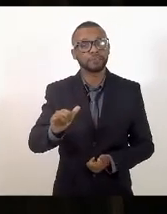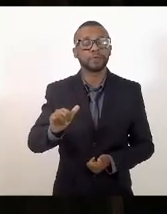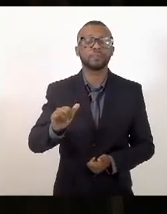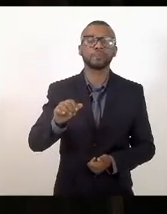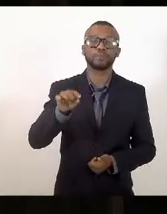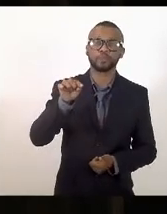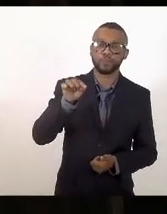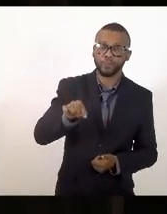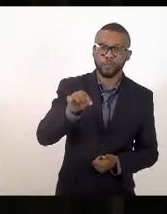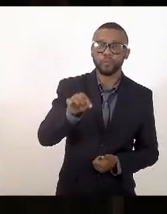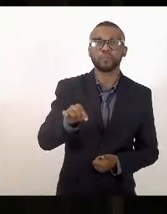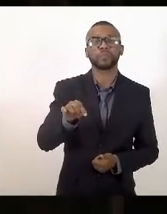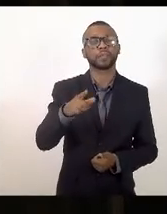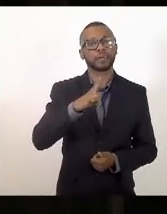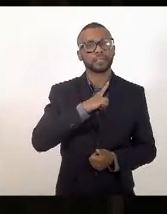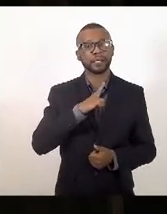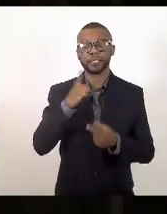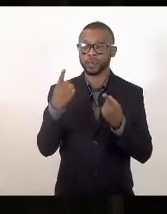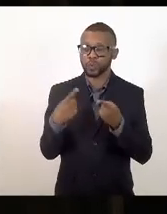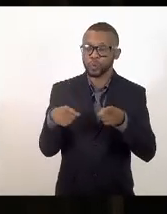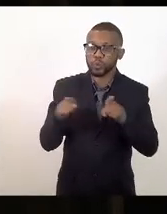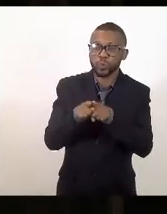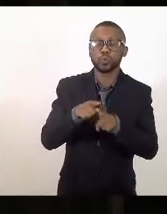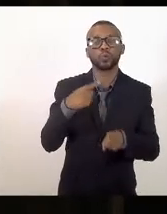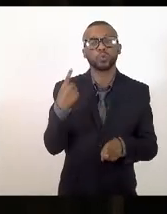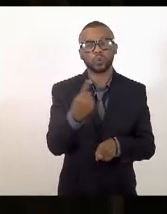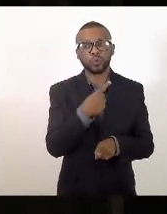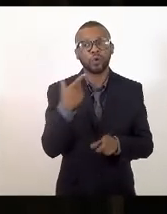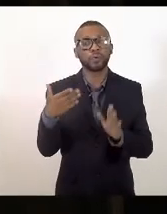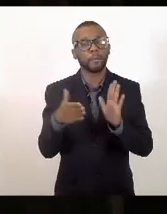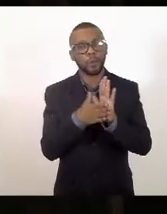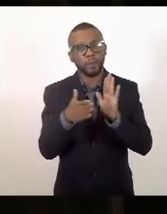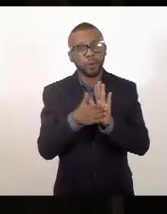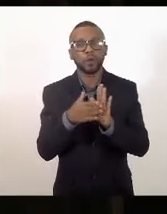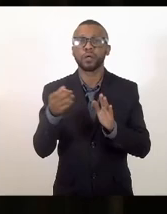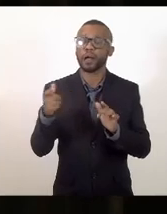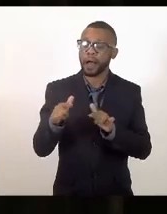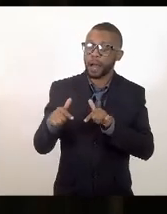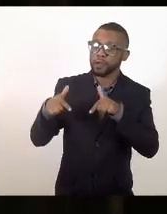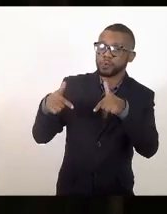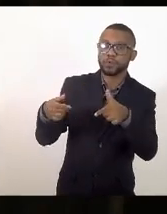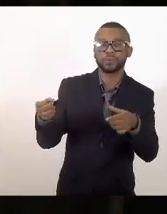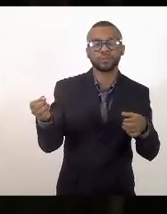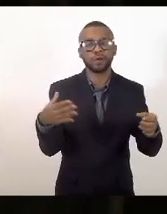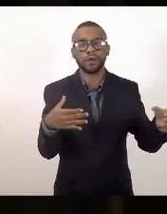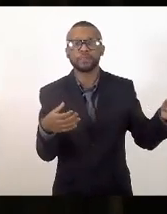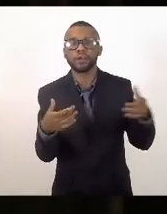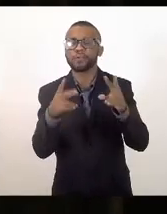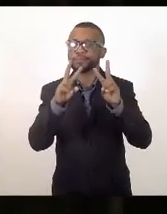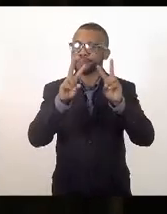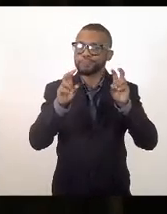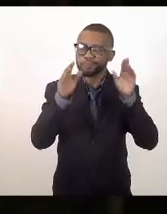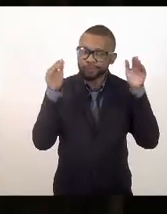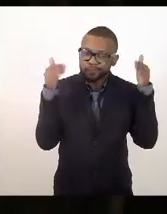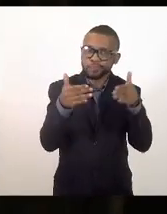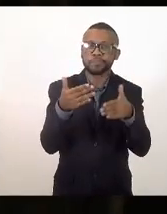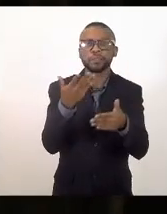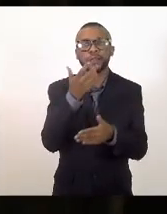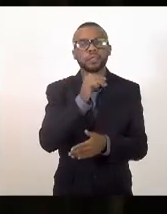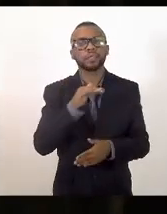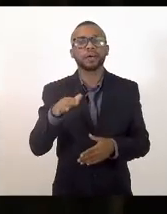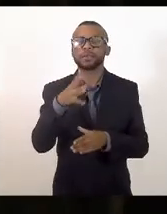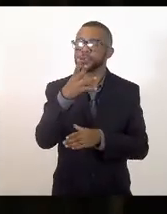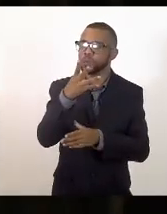para que venha, junto conosco, propor novas ações para essa questão das crianças